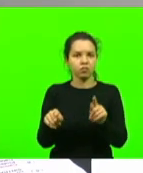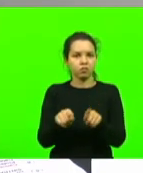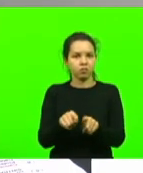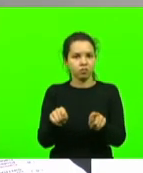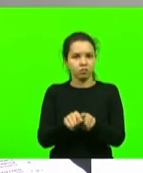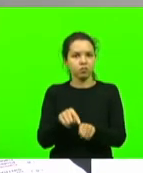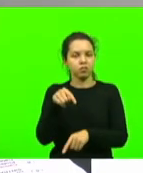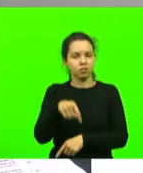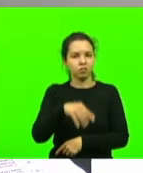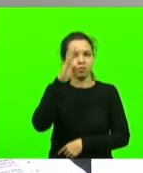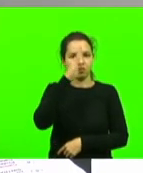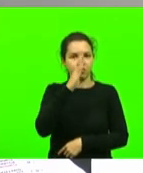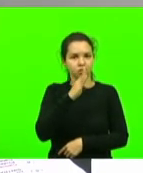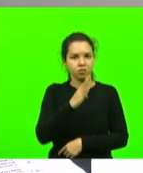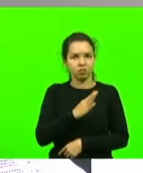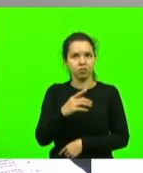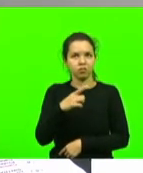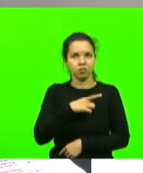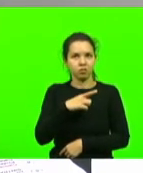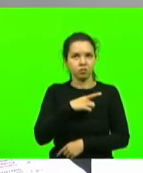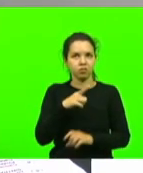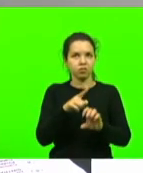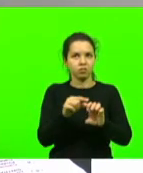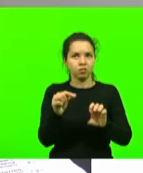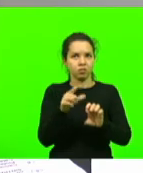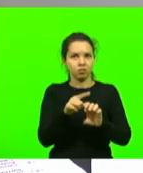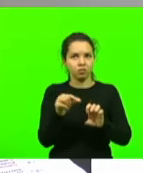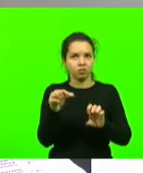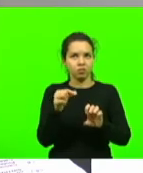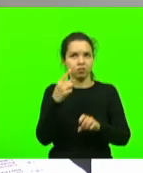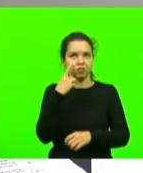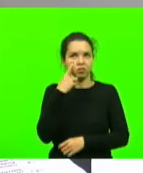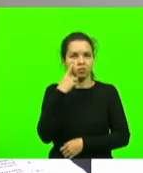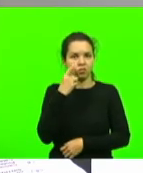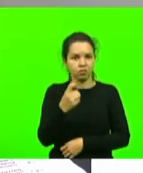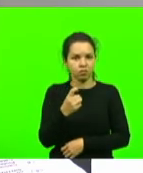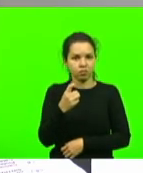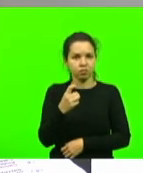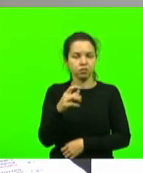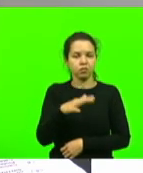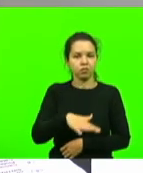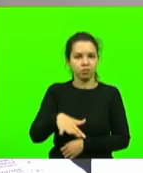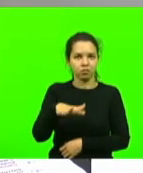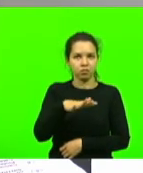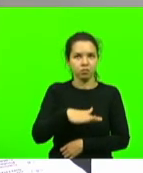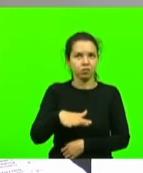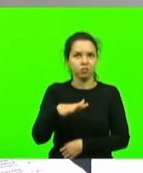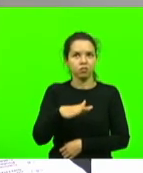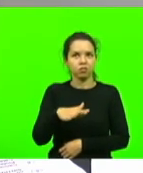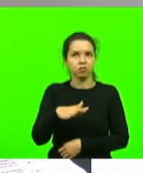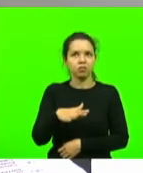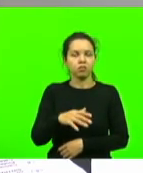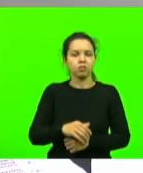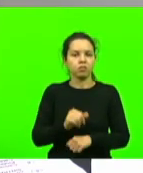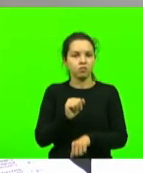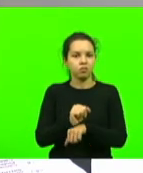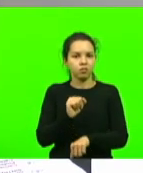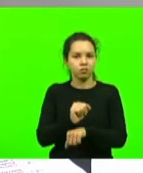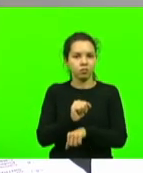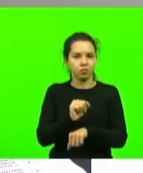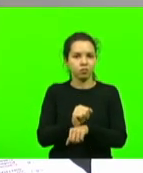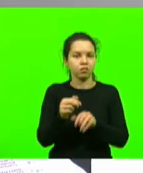próprio Brasil já temos empreendedores e interessados nesse ramo apenas esperando a